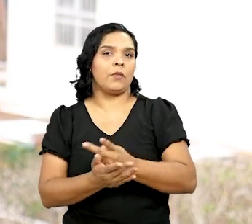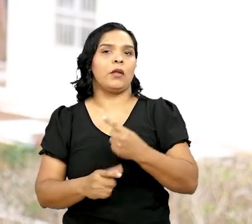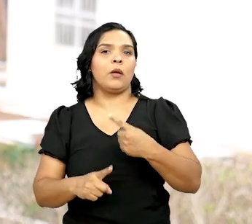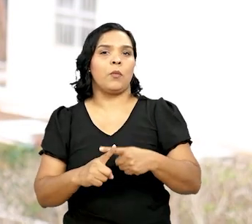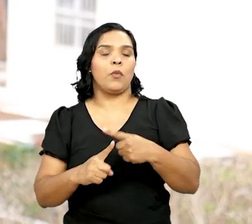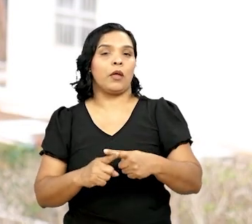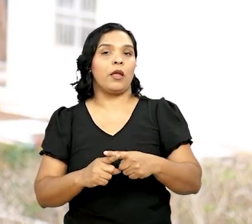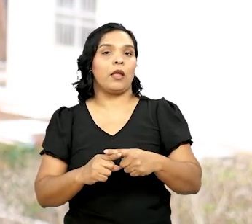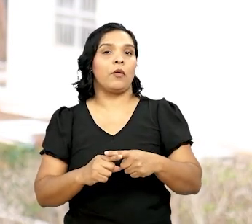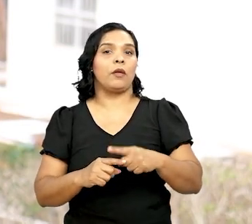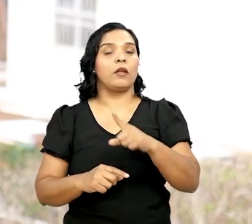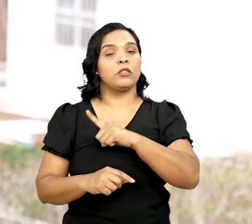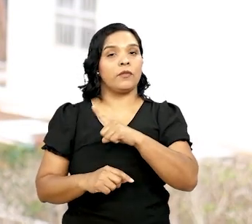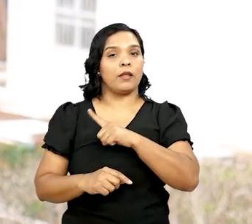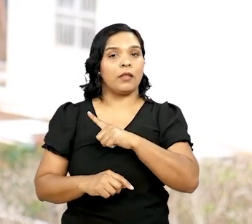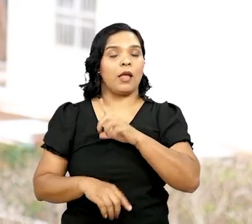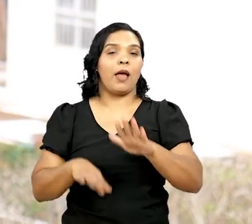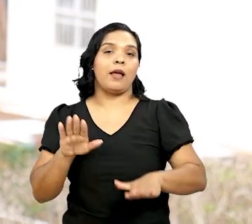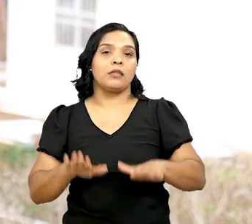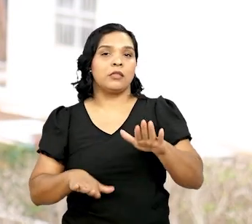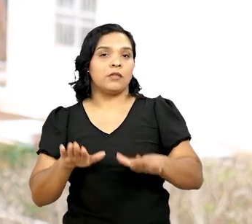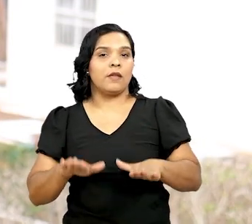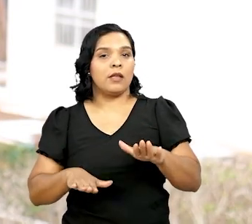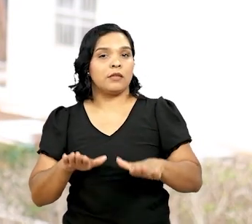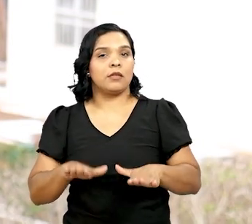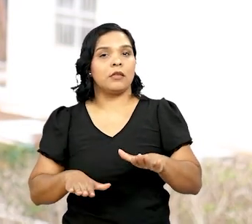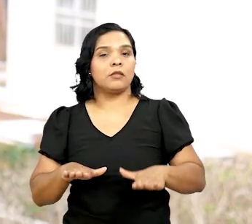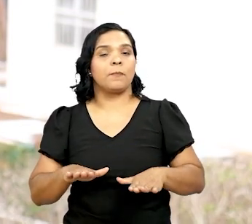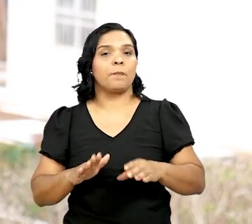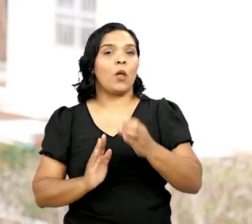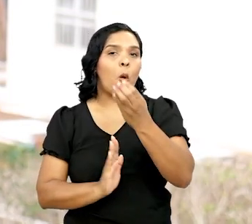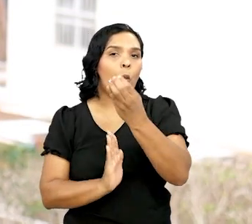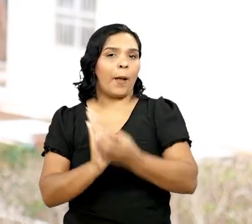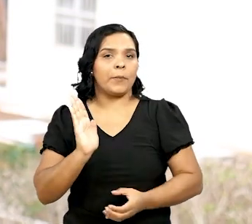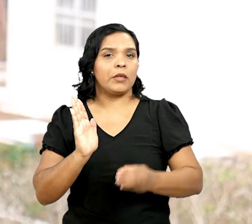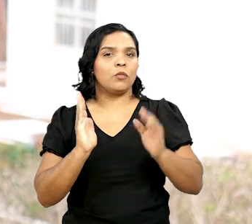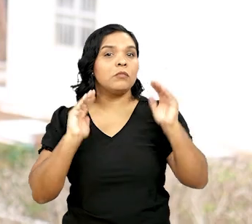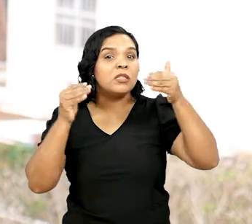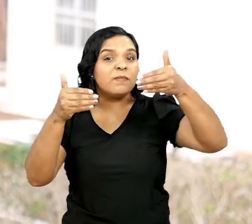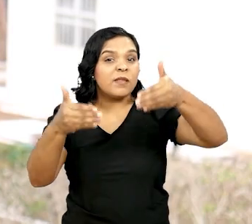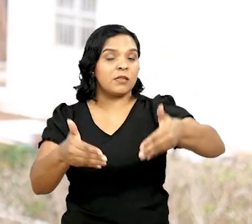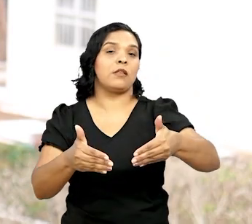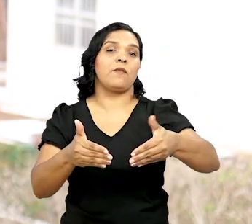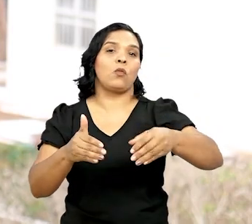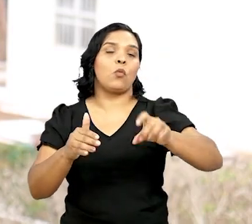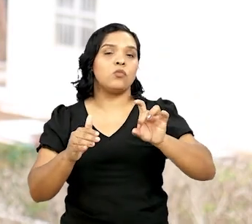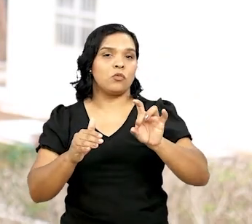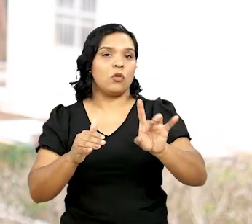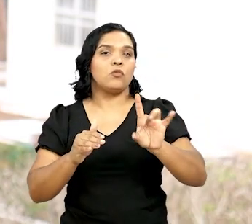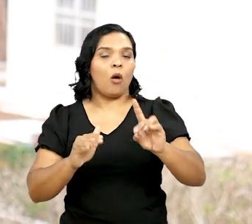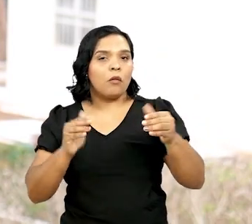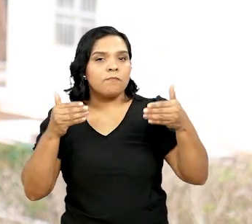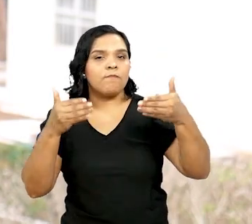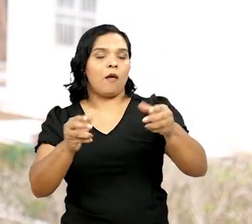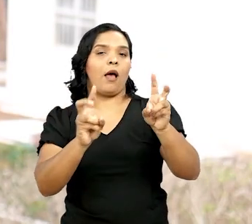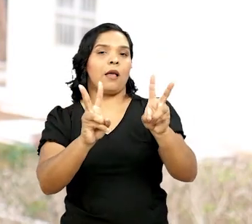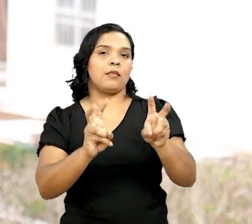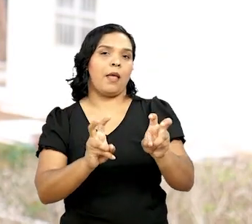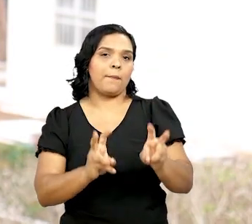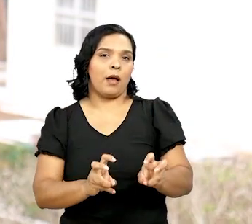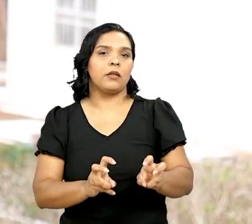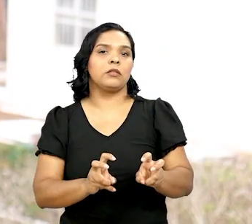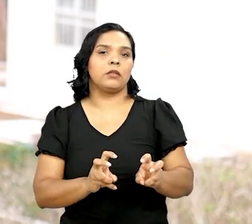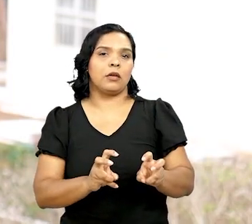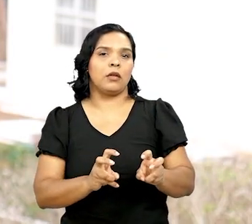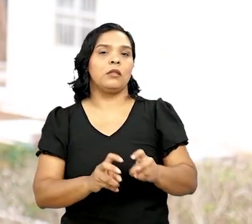o tempo inteiro. Porque o que a gente vai ter é, muitas vezes, um capítulo muito específico direcionado para